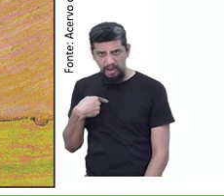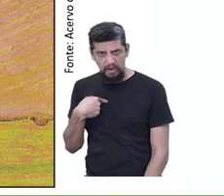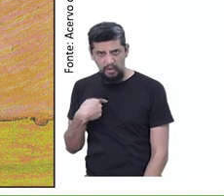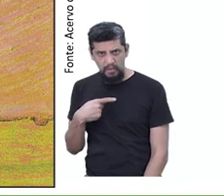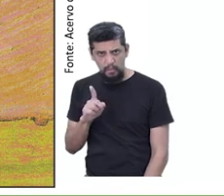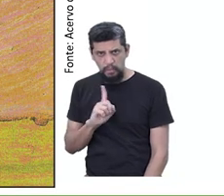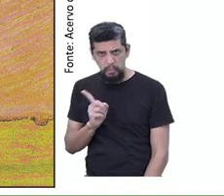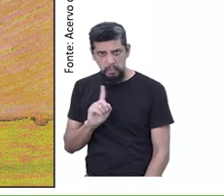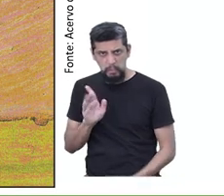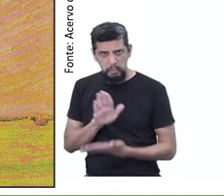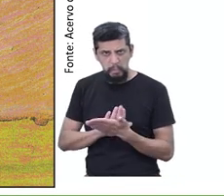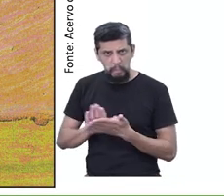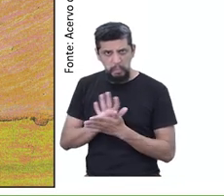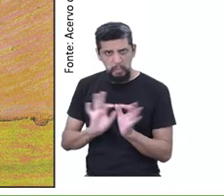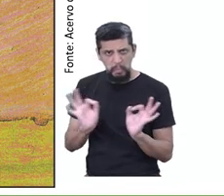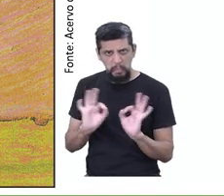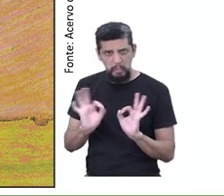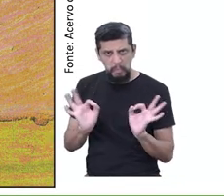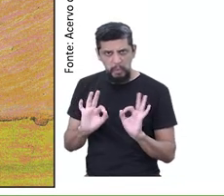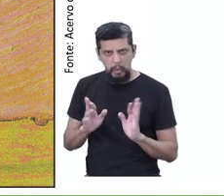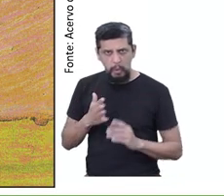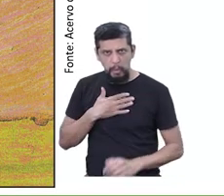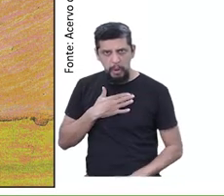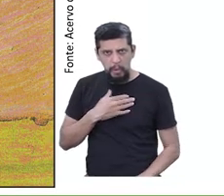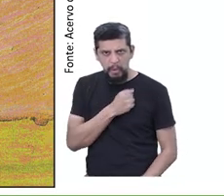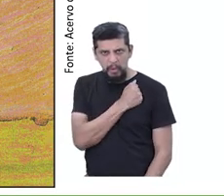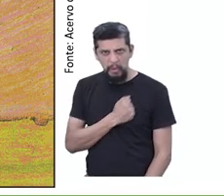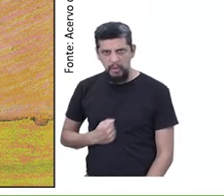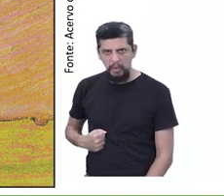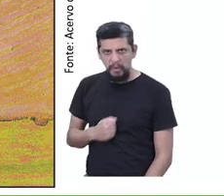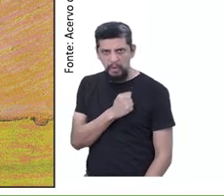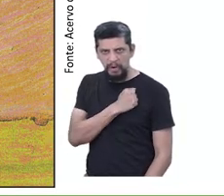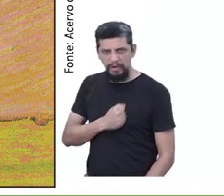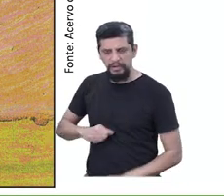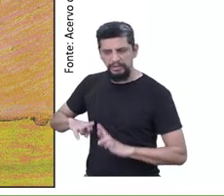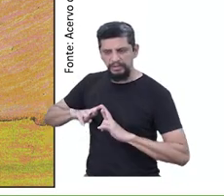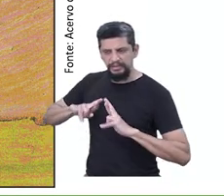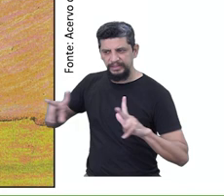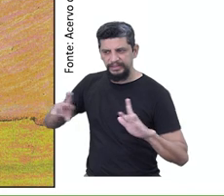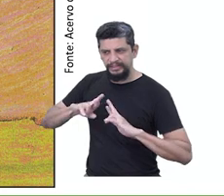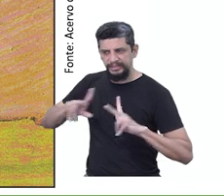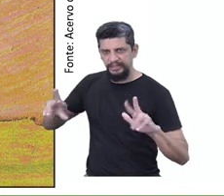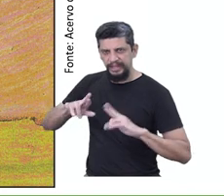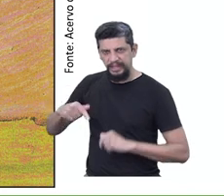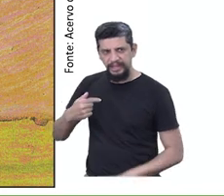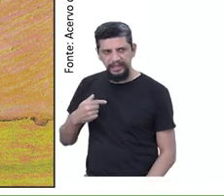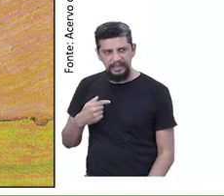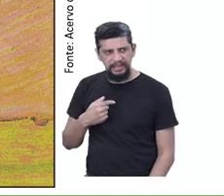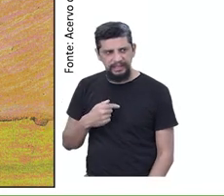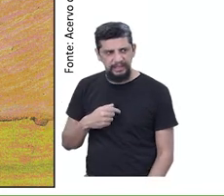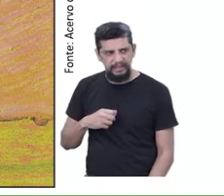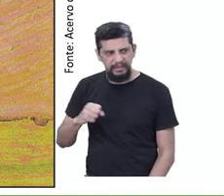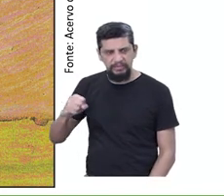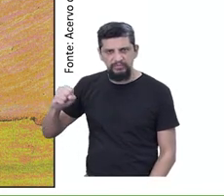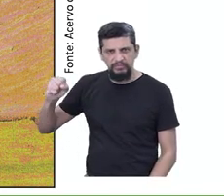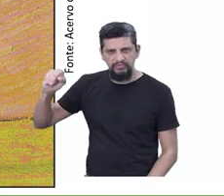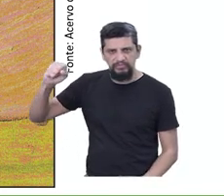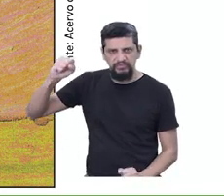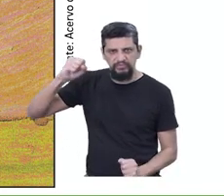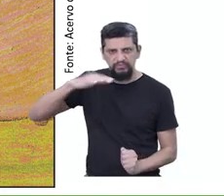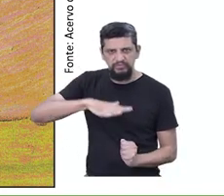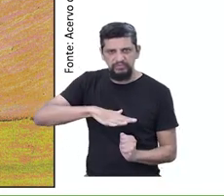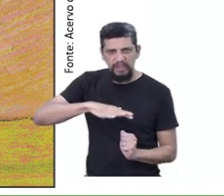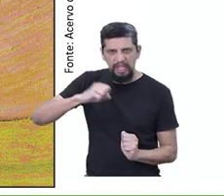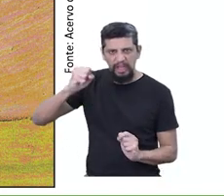Eu imagine, o meu é assim, respondeu o porco. E chump, caiu